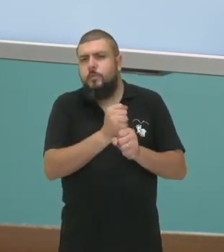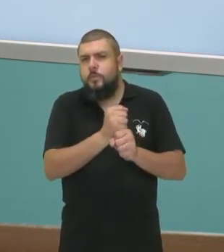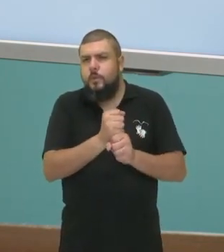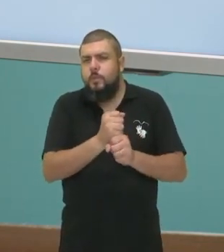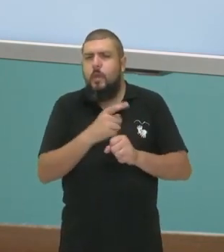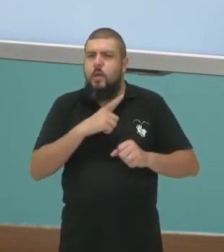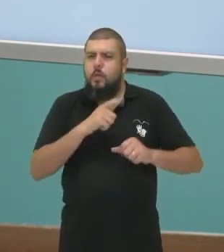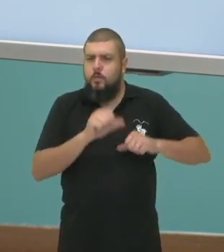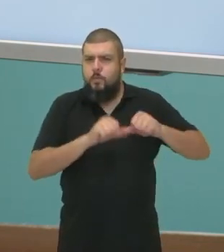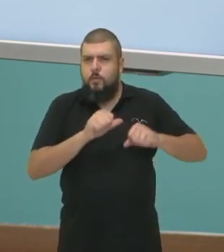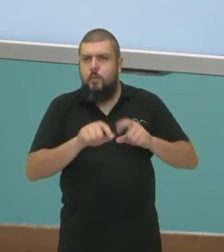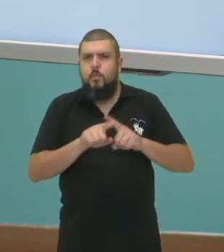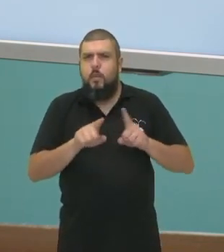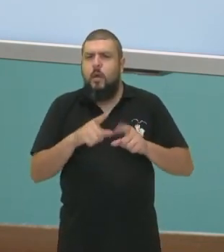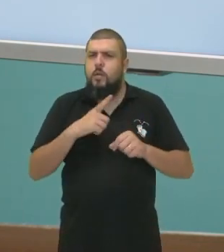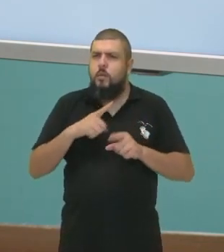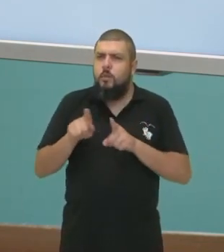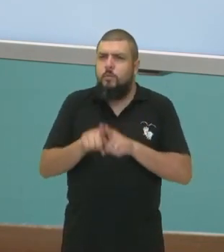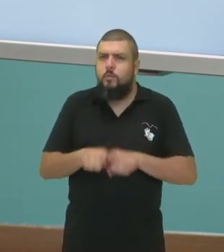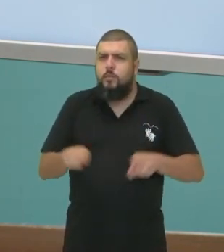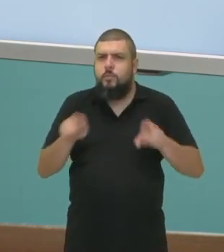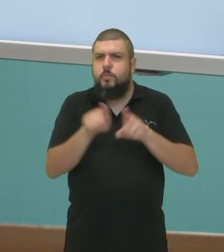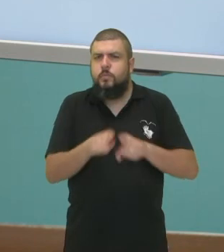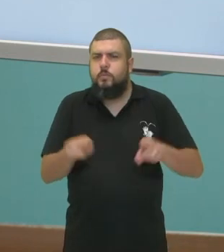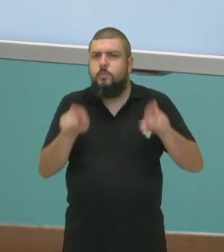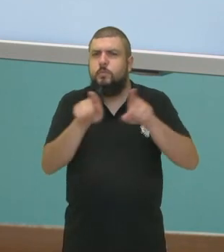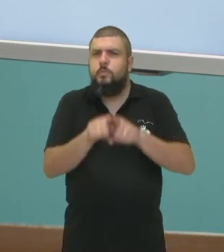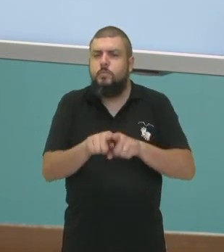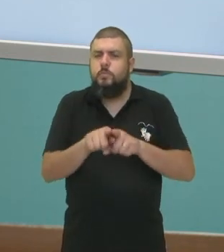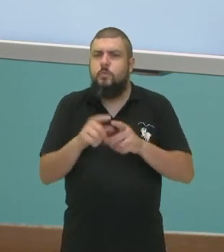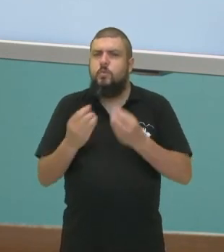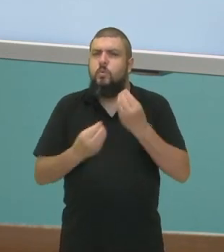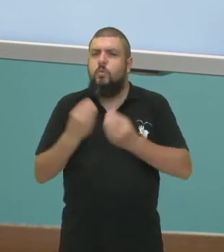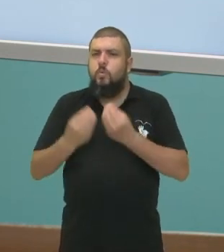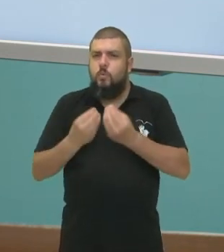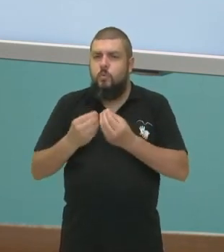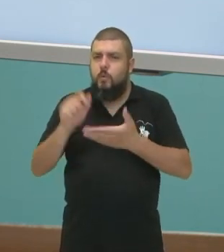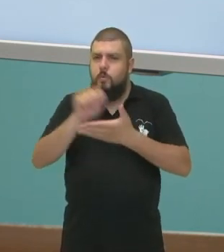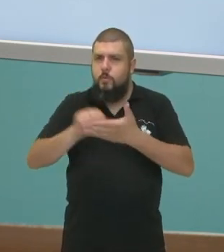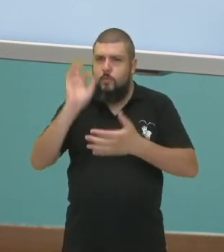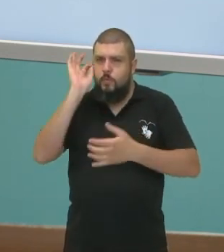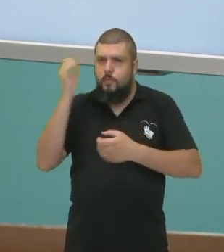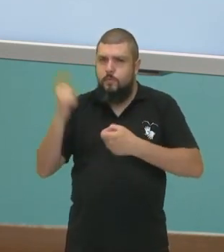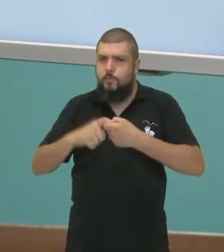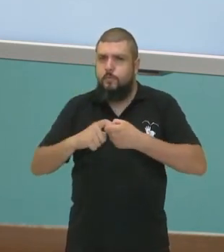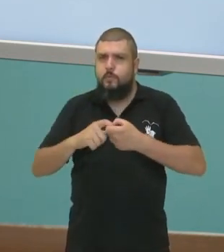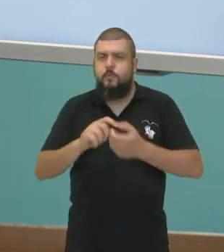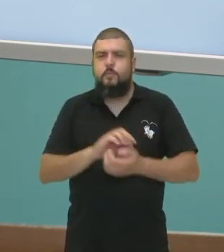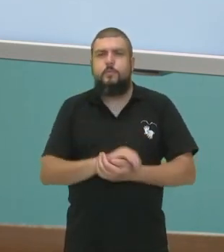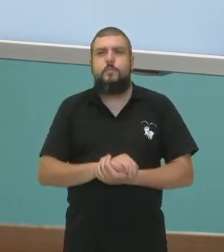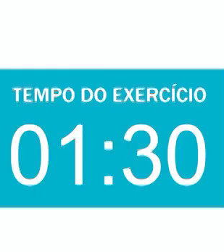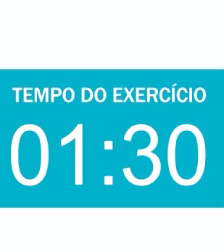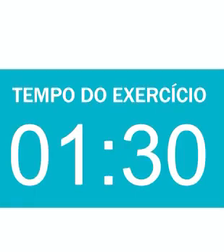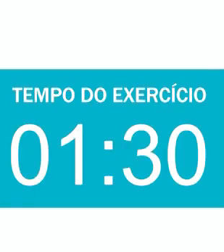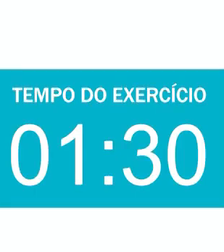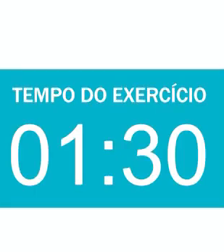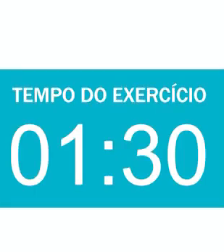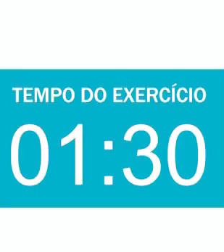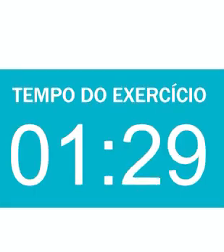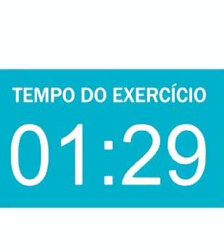cambios, mas ela se repete de uma década para outra, de uma época para outra? Escrevam aí e já voltamos.